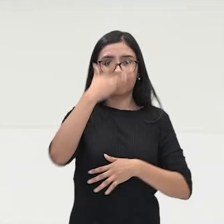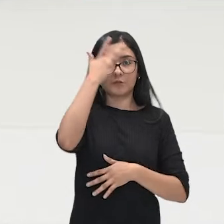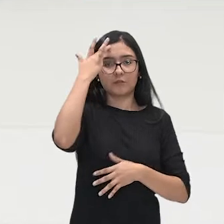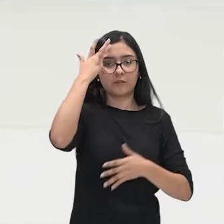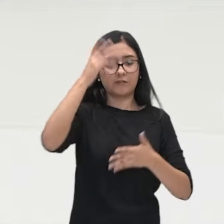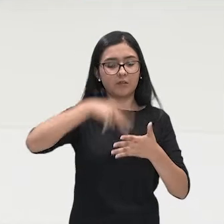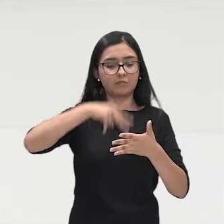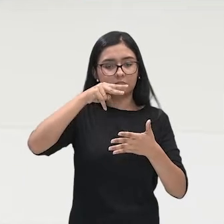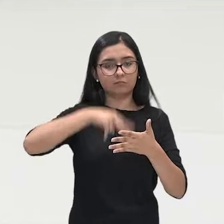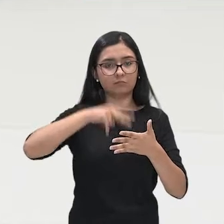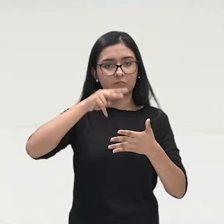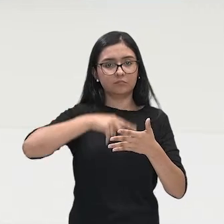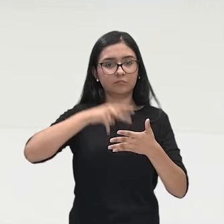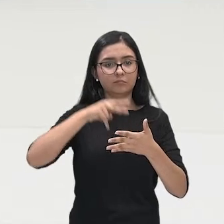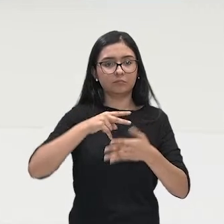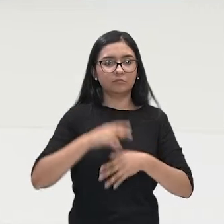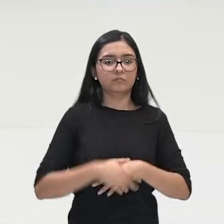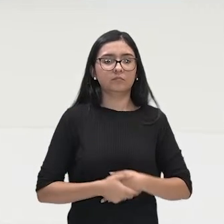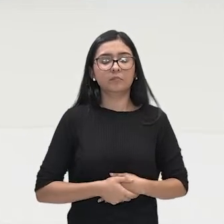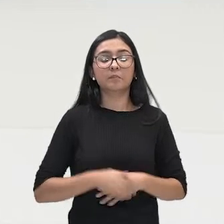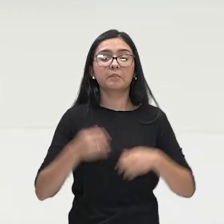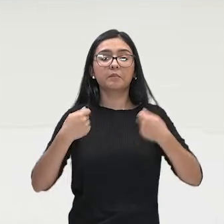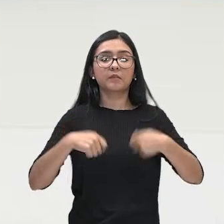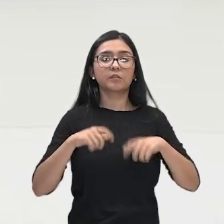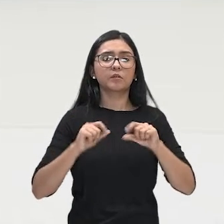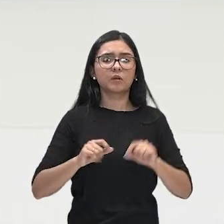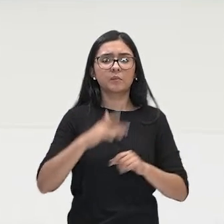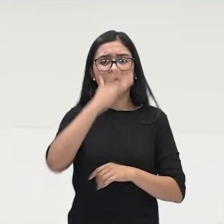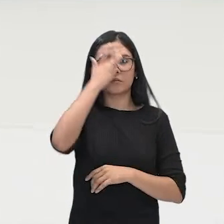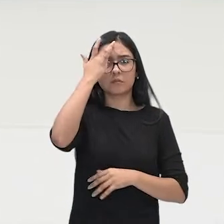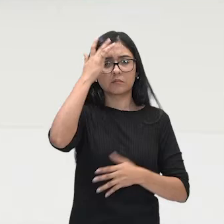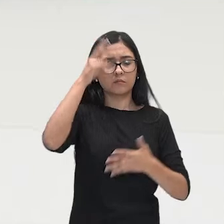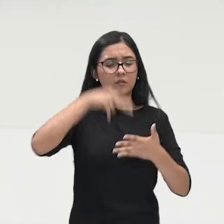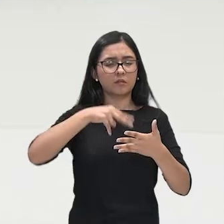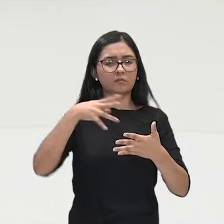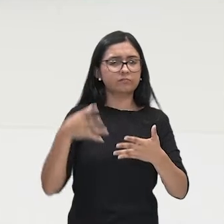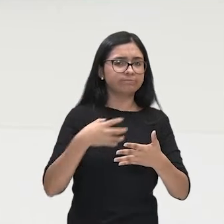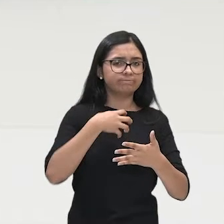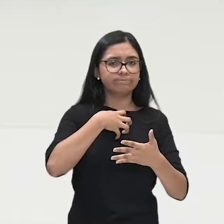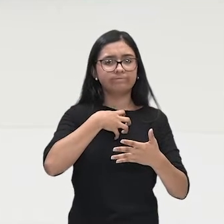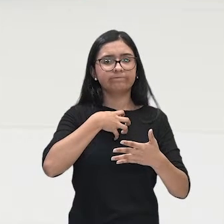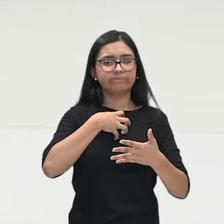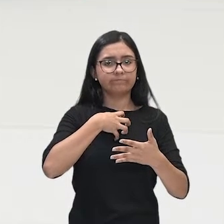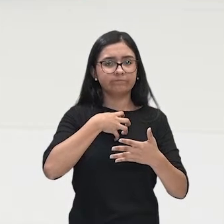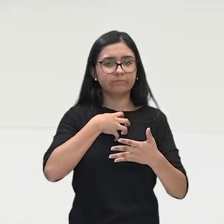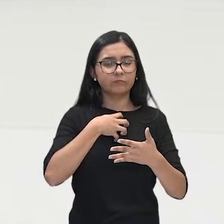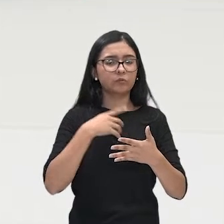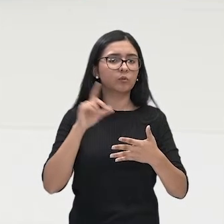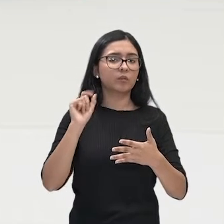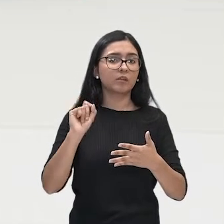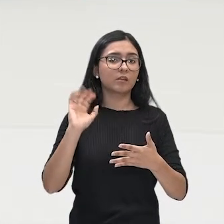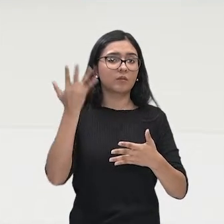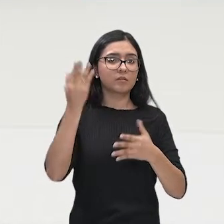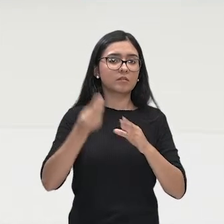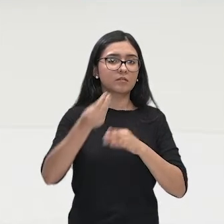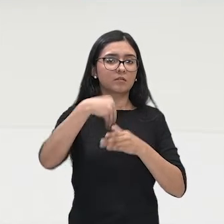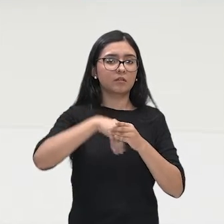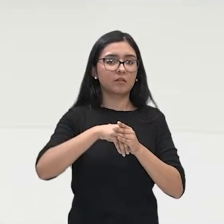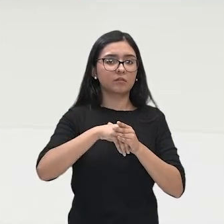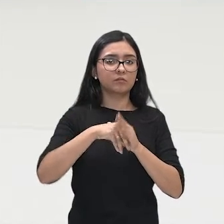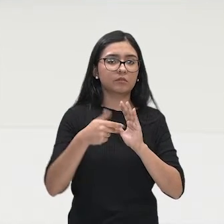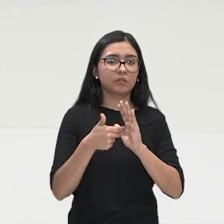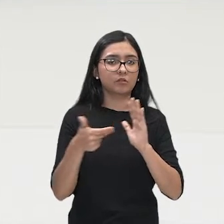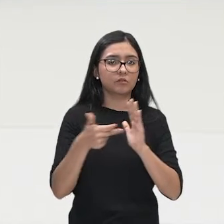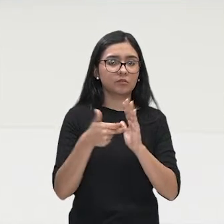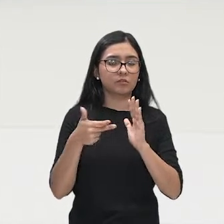Então, deve projetar no leitor os sentimentos daqueles que estão envolvidos na notícia. Ele tem